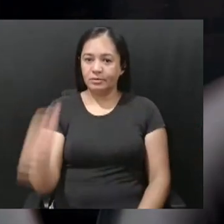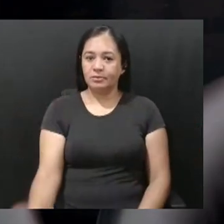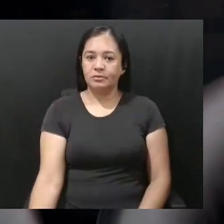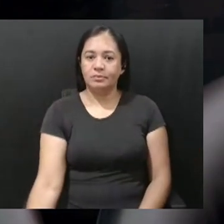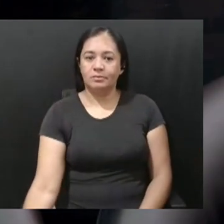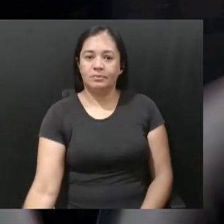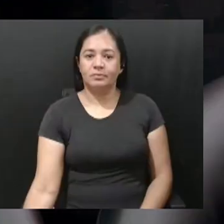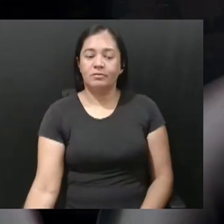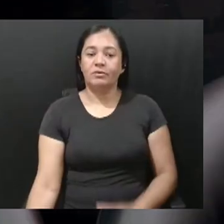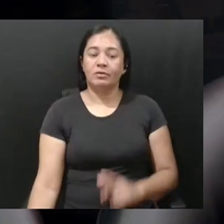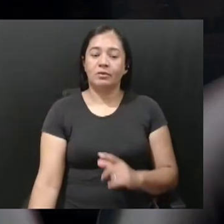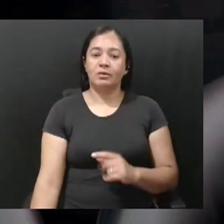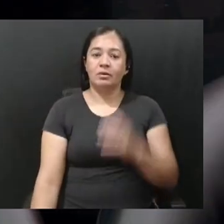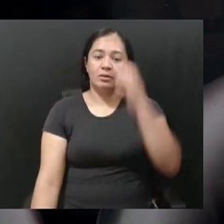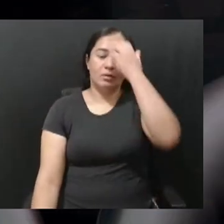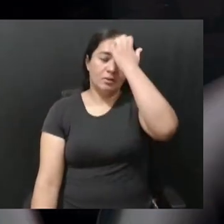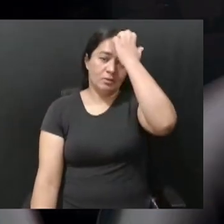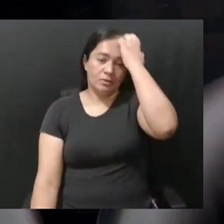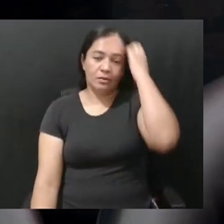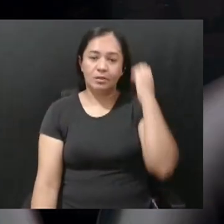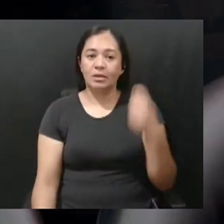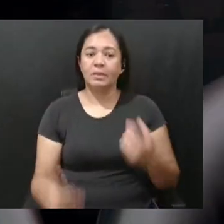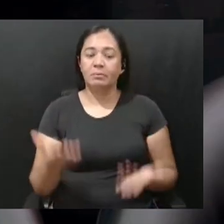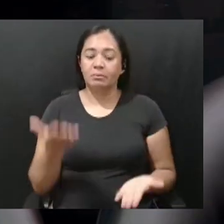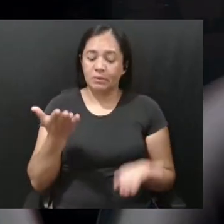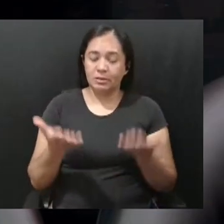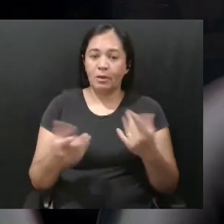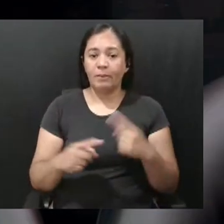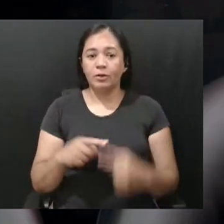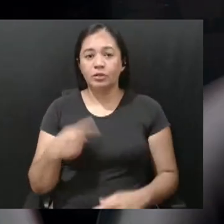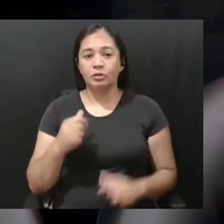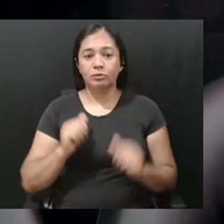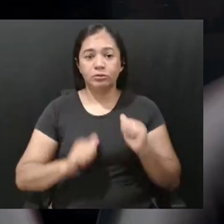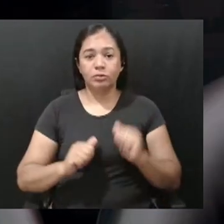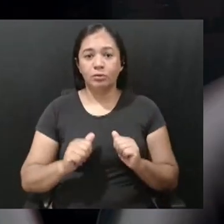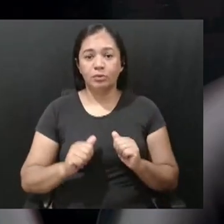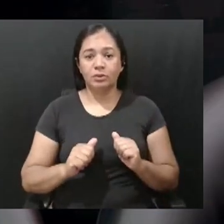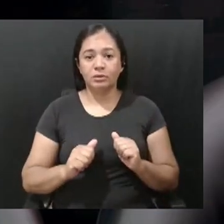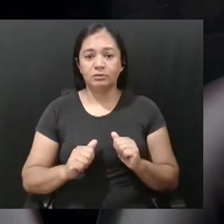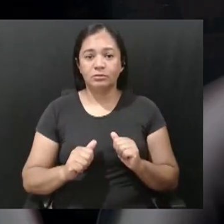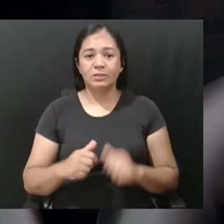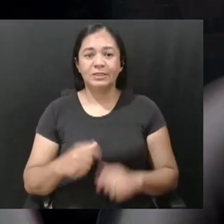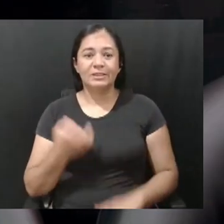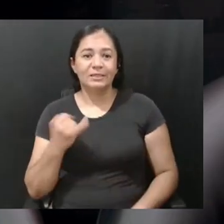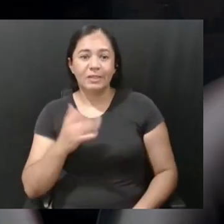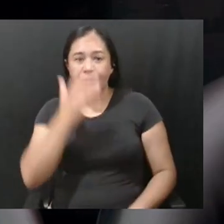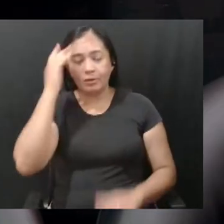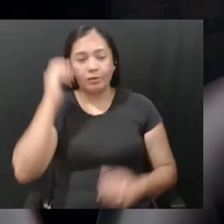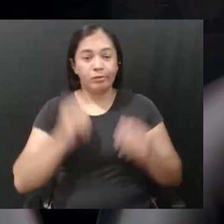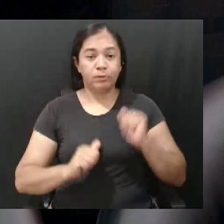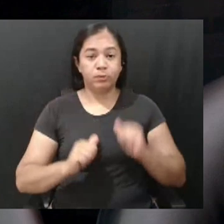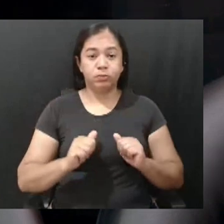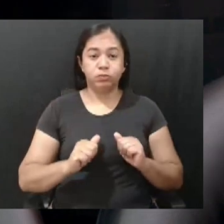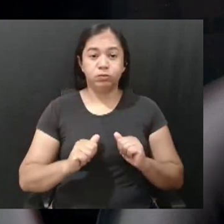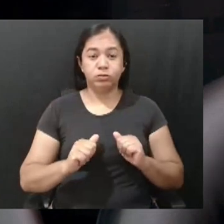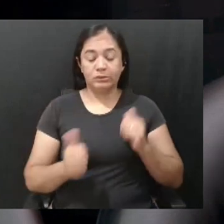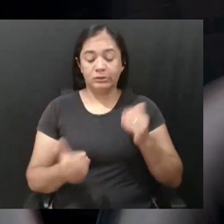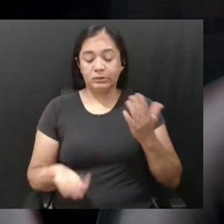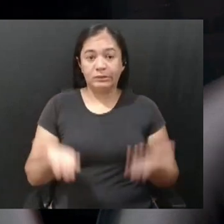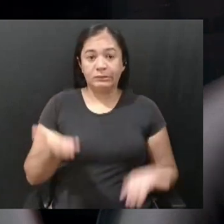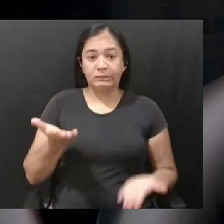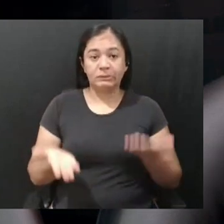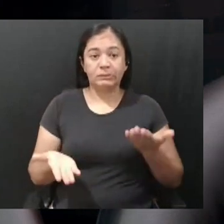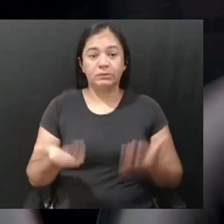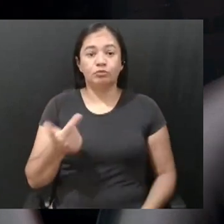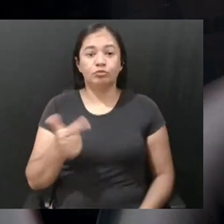ideia do 880, porque quando a gente tá ansioso, o que vem na sua cabeça é o 880, Não tem meio né. termo, né. É o Uhum. 880, né. Se